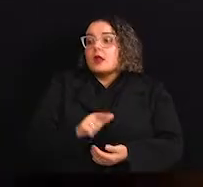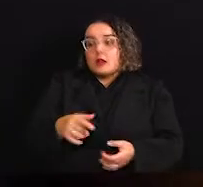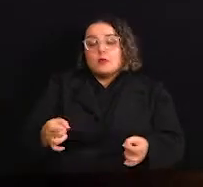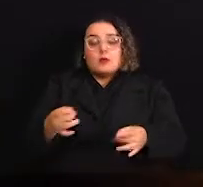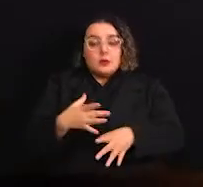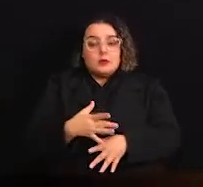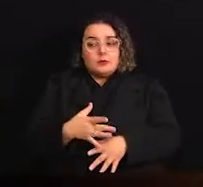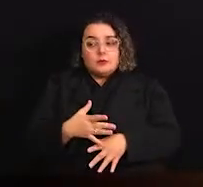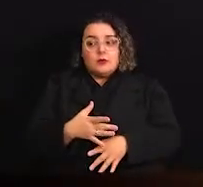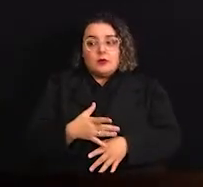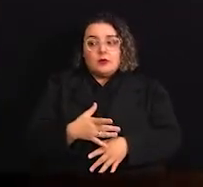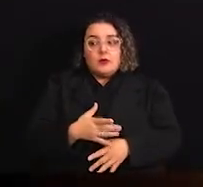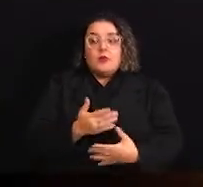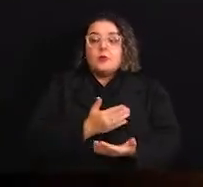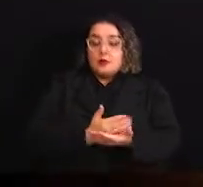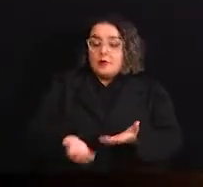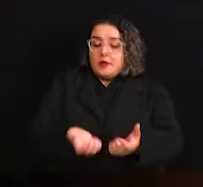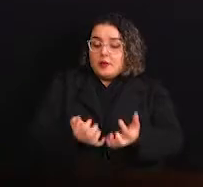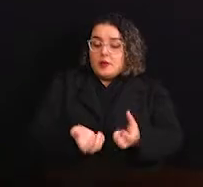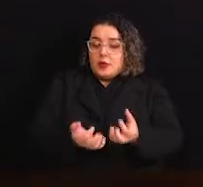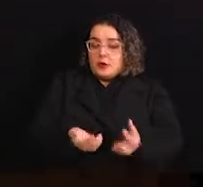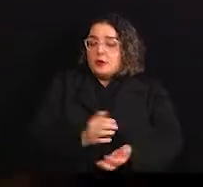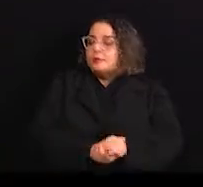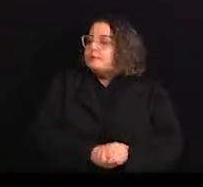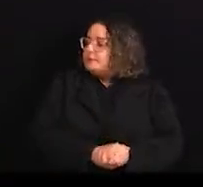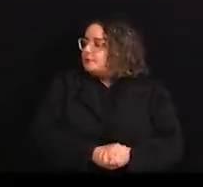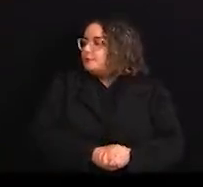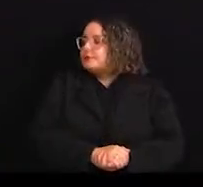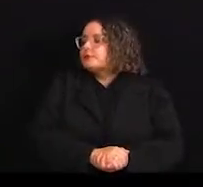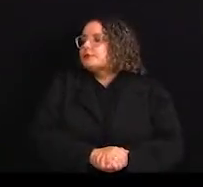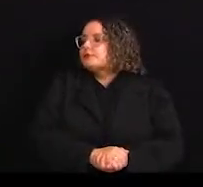Após terminar essa etapa, vamos fritar.